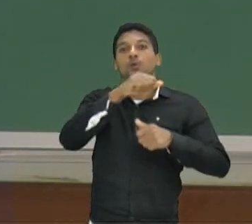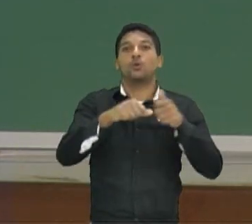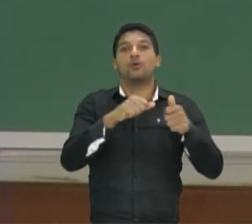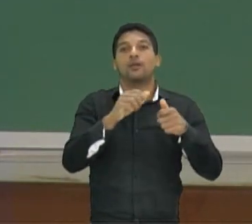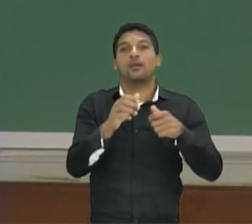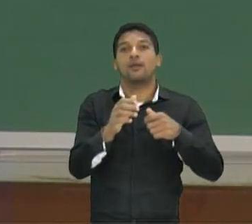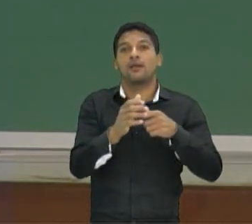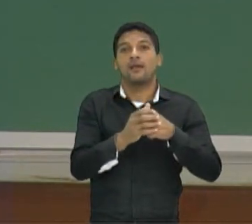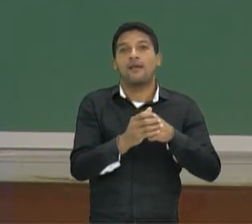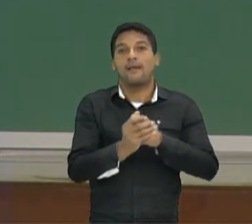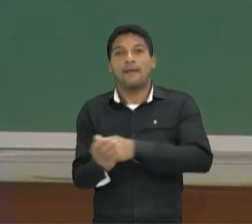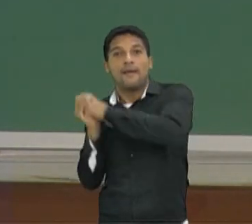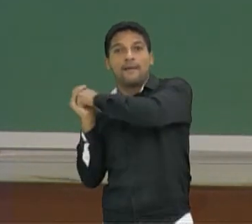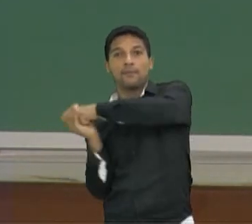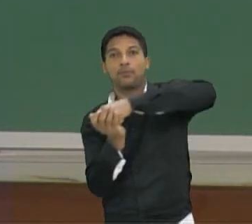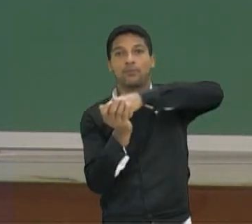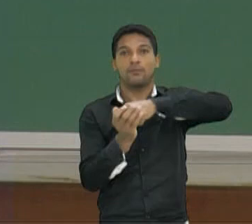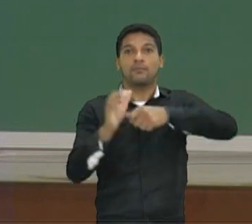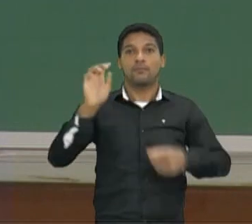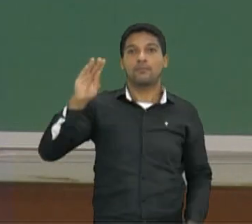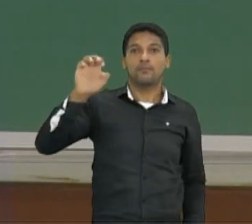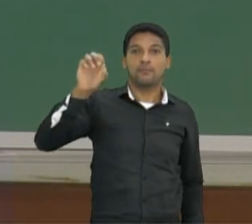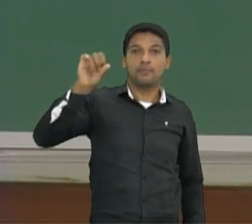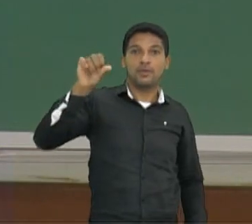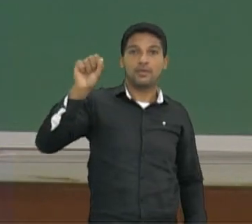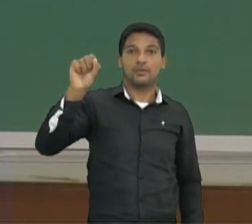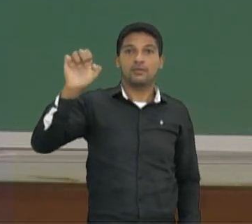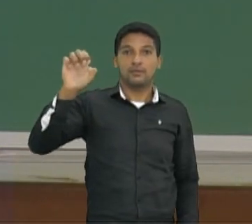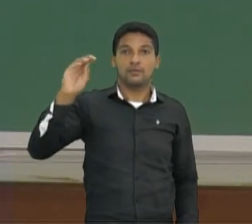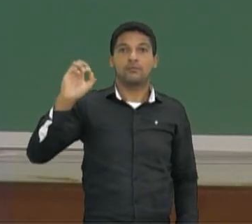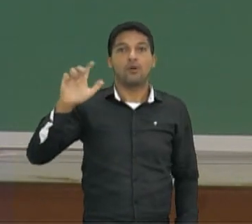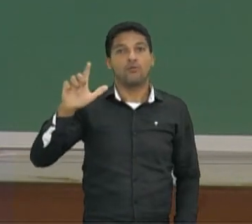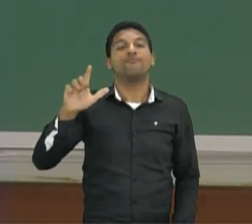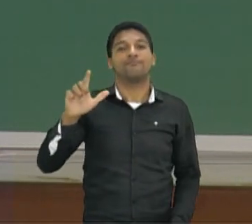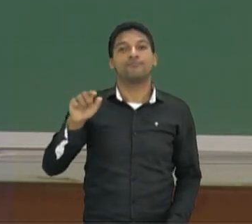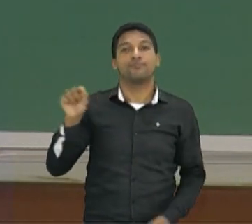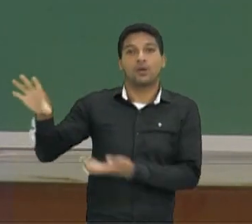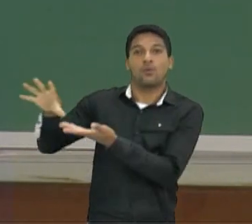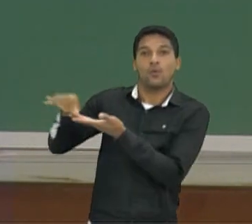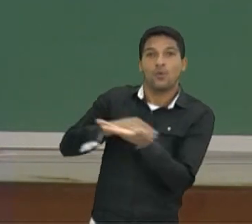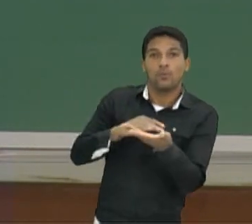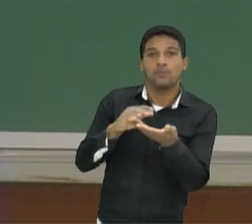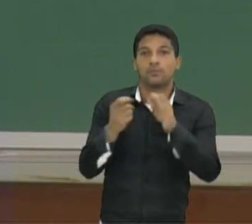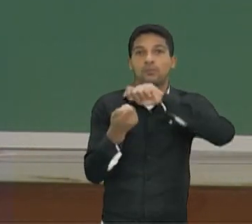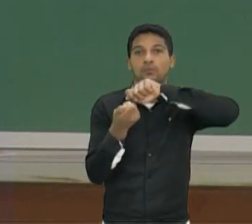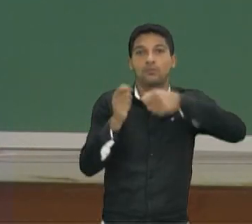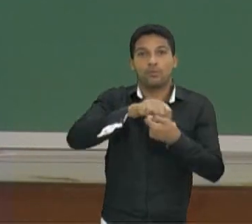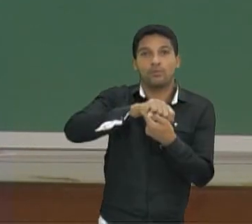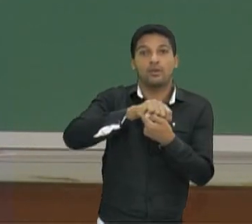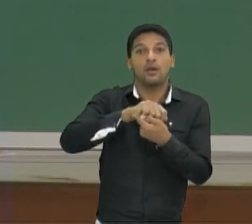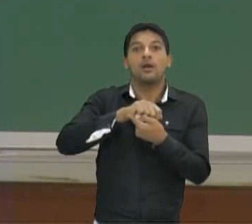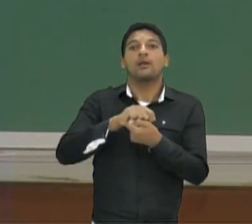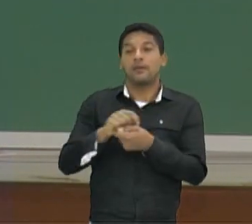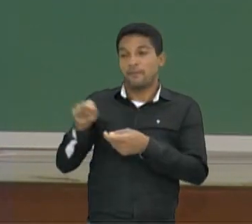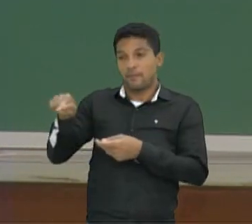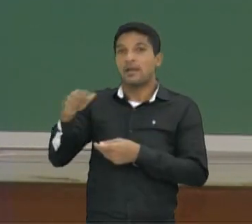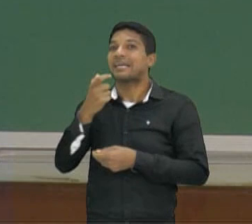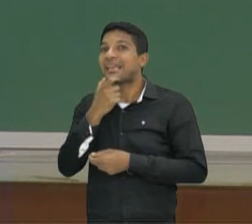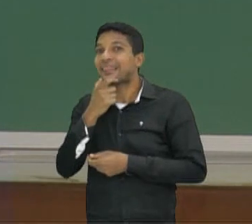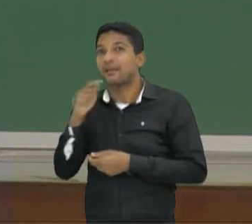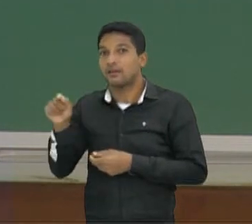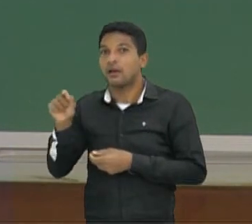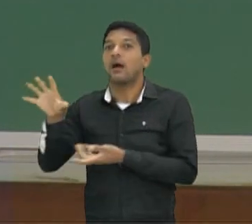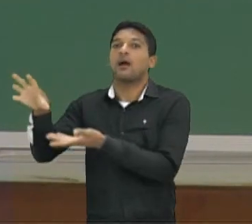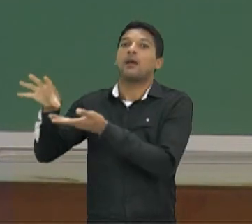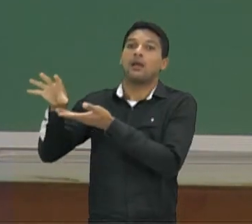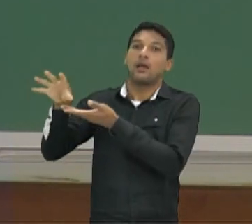chamado de rounders, era bem parecido com o beisebol. Então esse esporte teria sido levado aos Estados Unidos, né, a partir de movimentos de